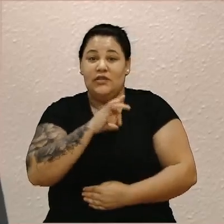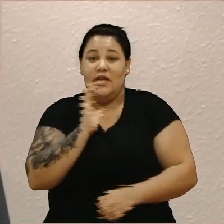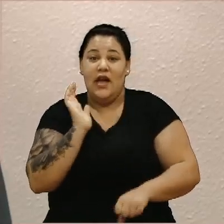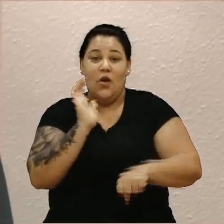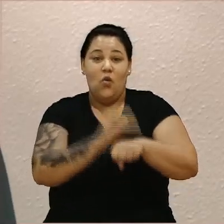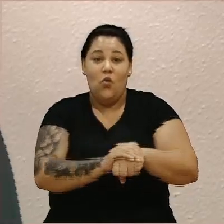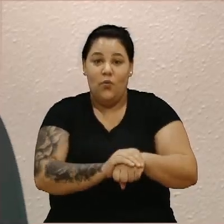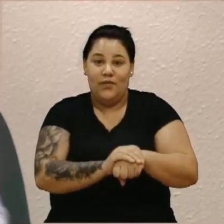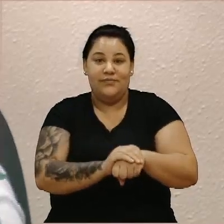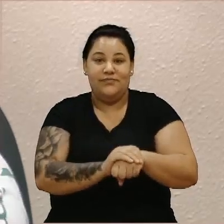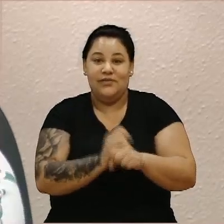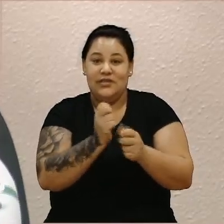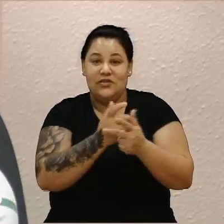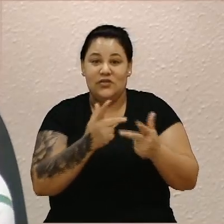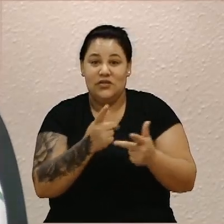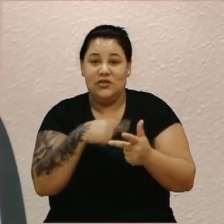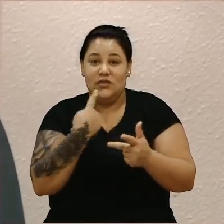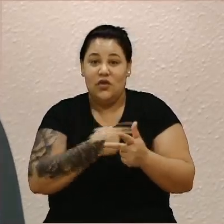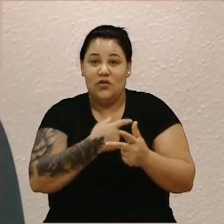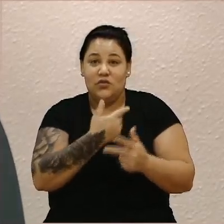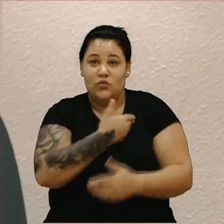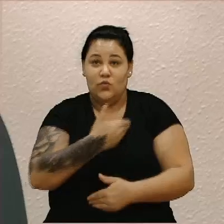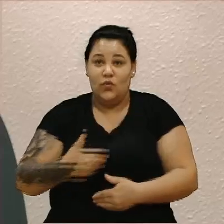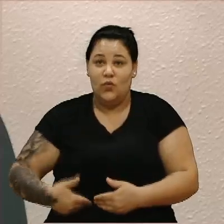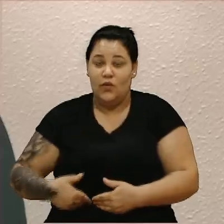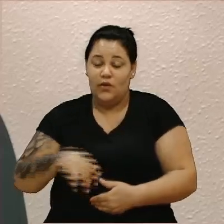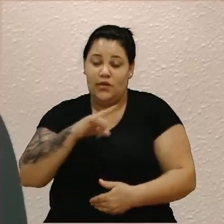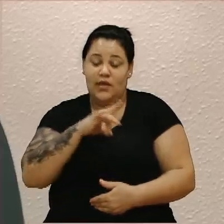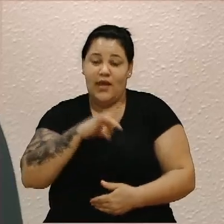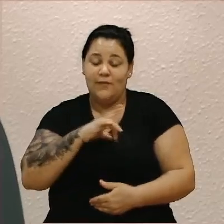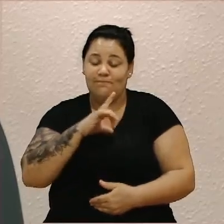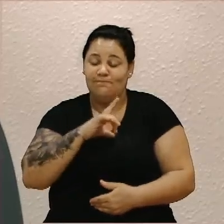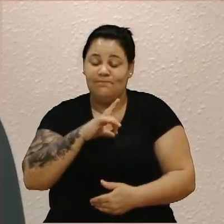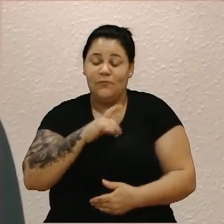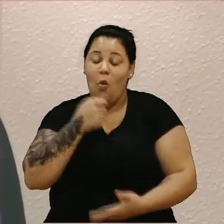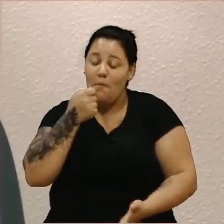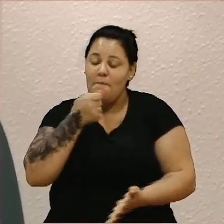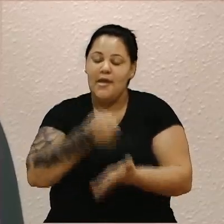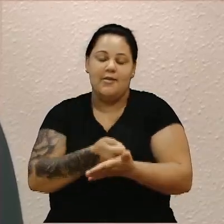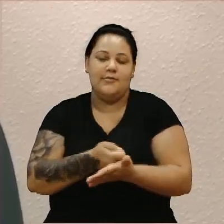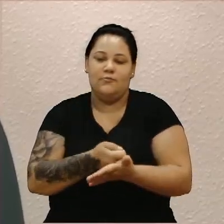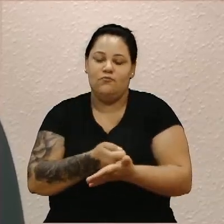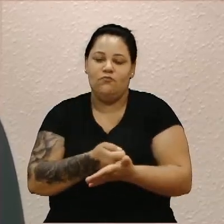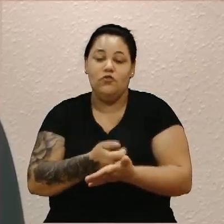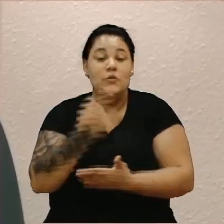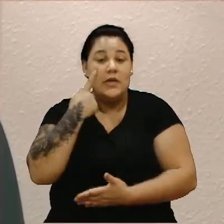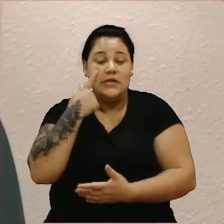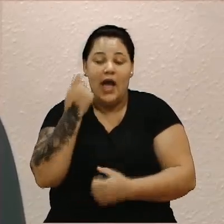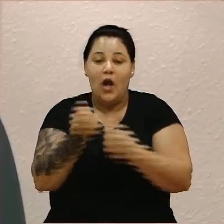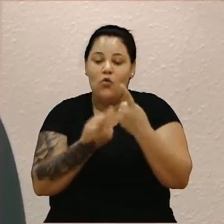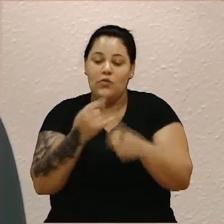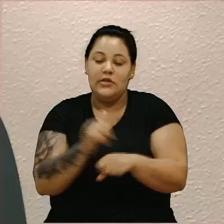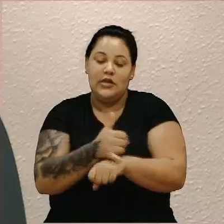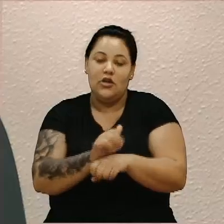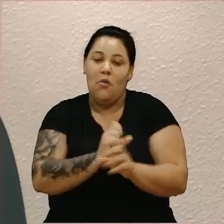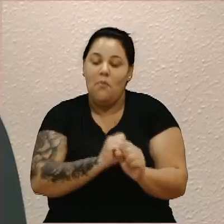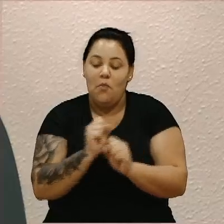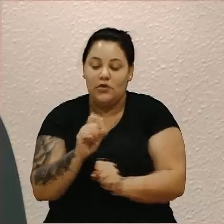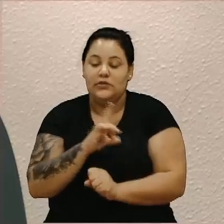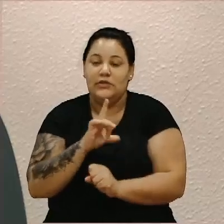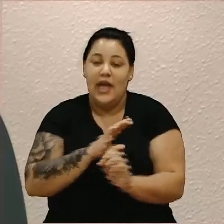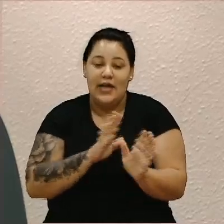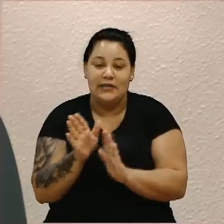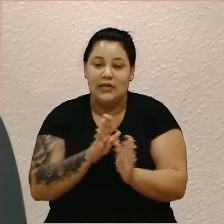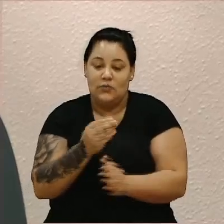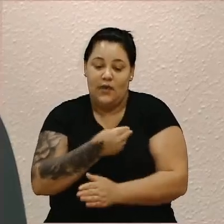situação, né, e que nós, enquanto poder público, temos o dever de pensar formas para que os trabalhadores possam ter acesso a uma vida digna, de